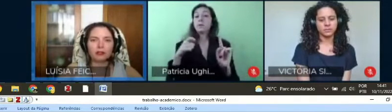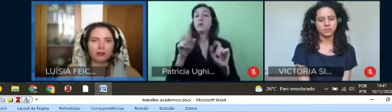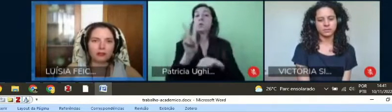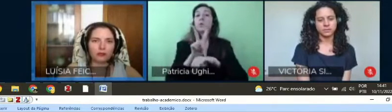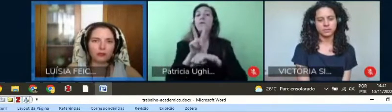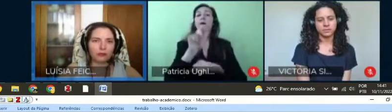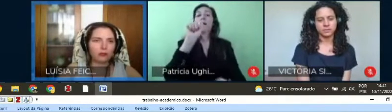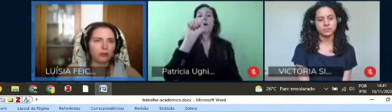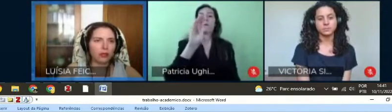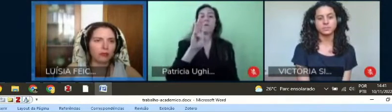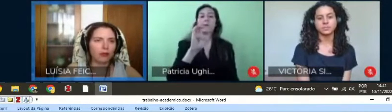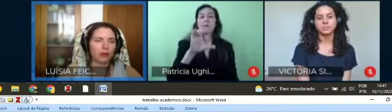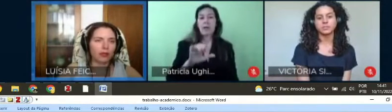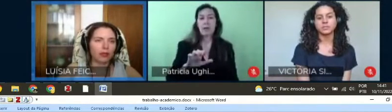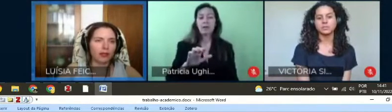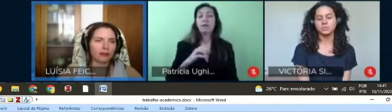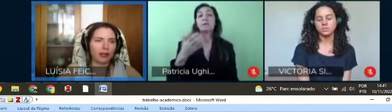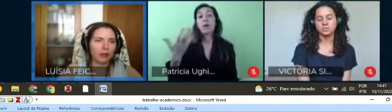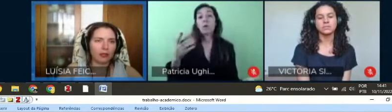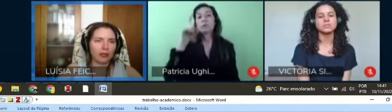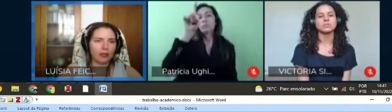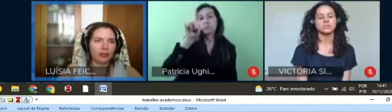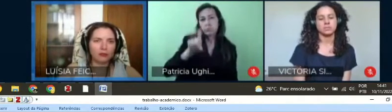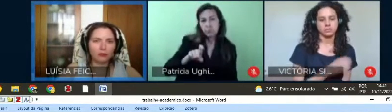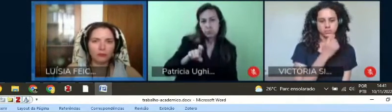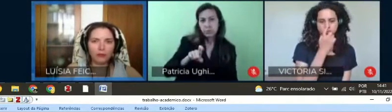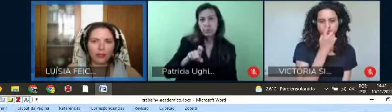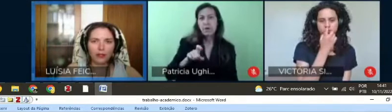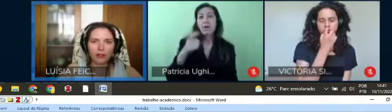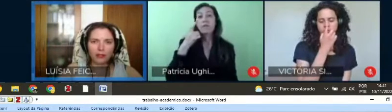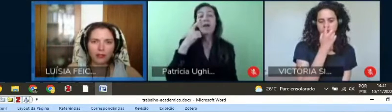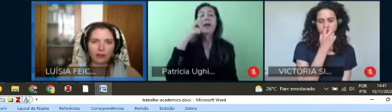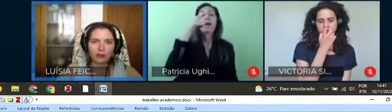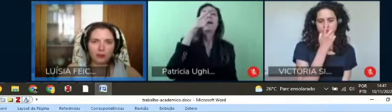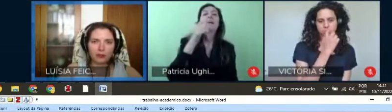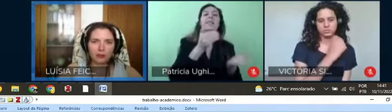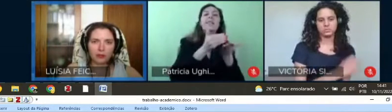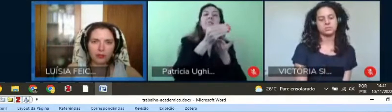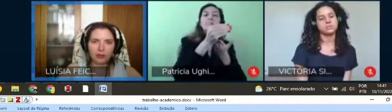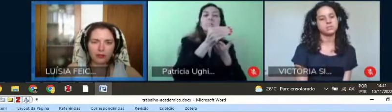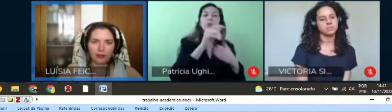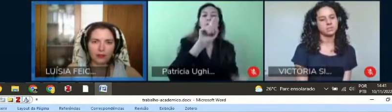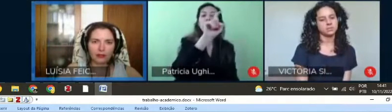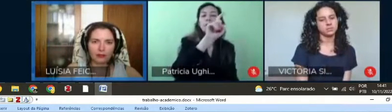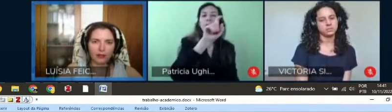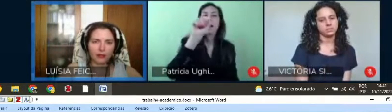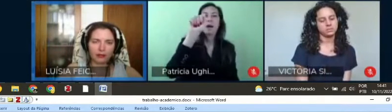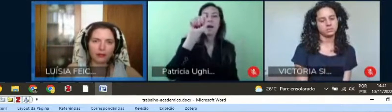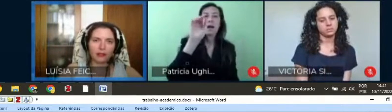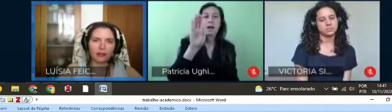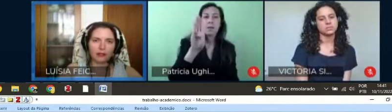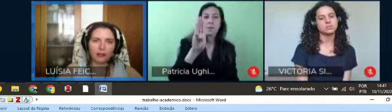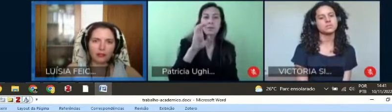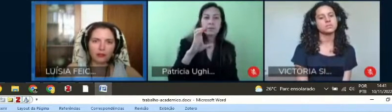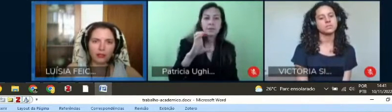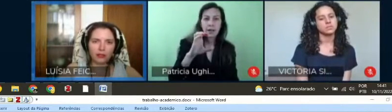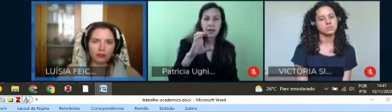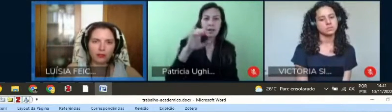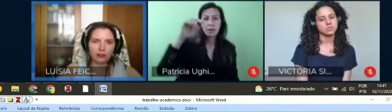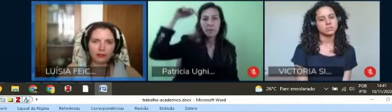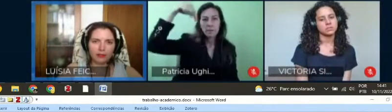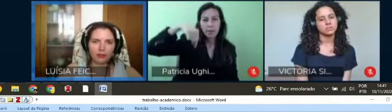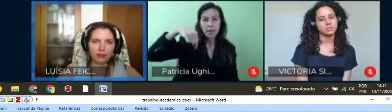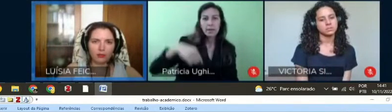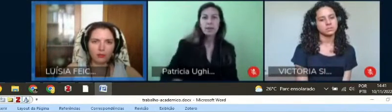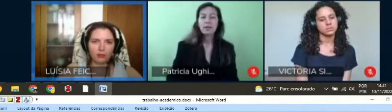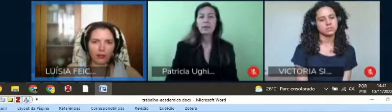faço? Seleciono tudo, venho aqui nessa aba Início, e daí tem essa opção aqui, que é Classificar. Daí eu